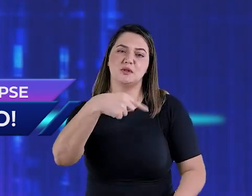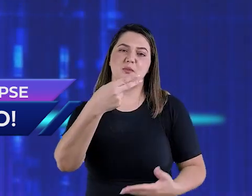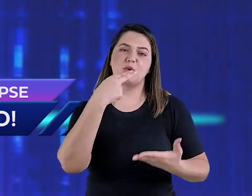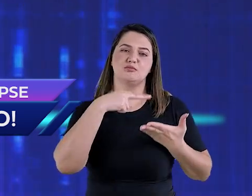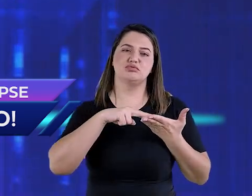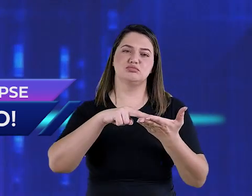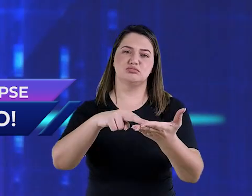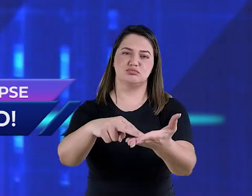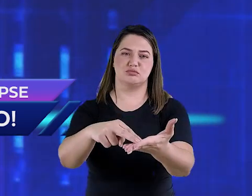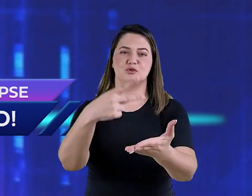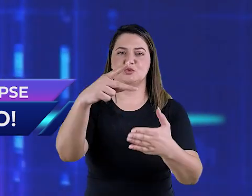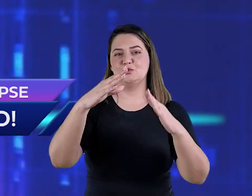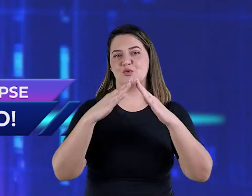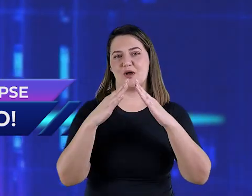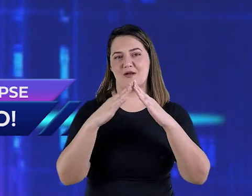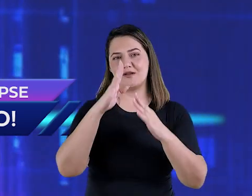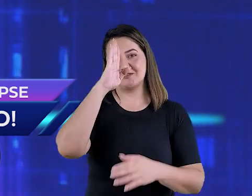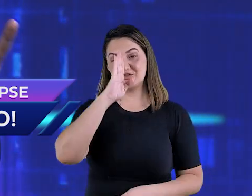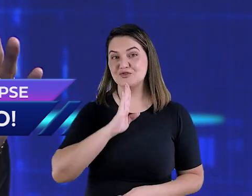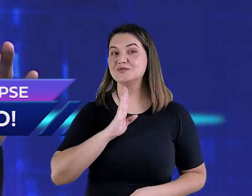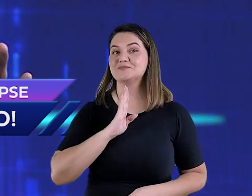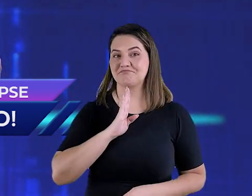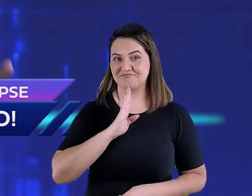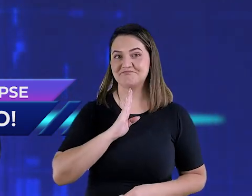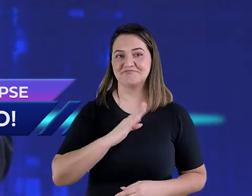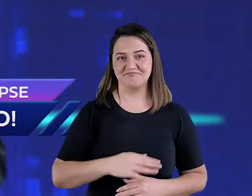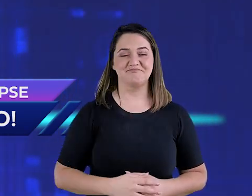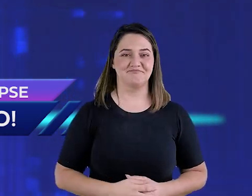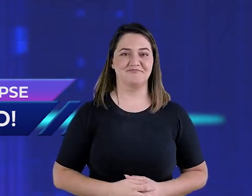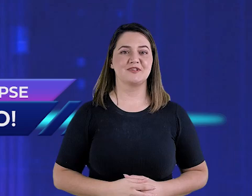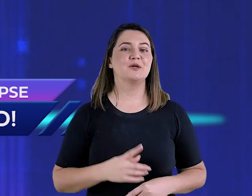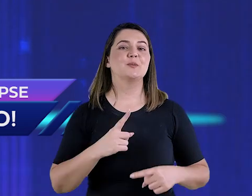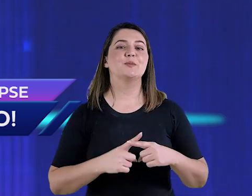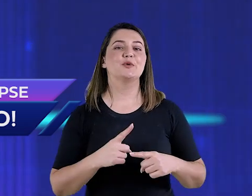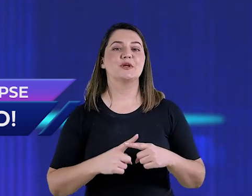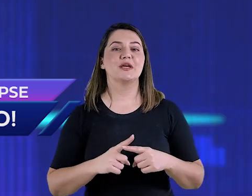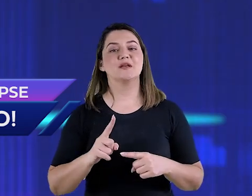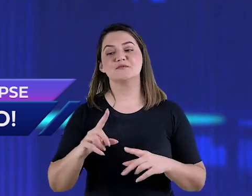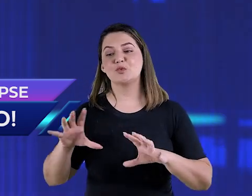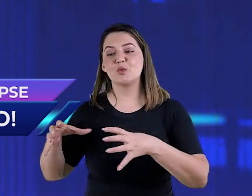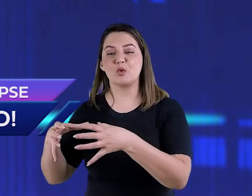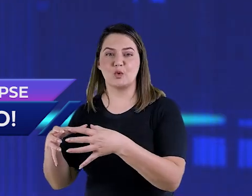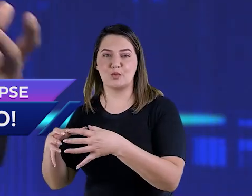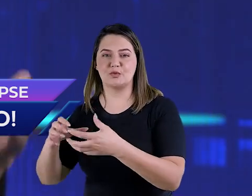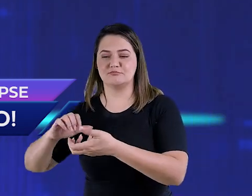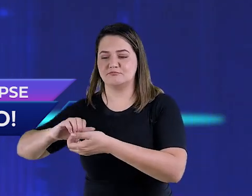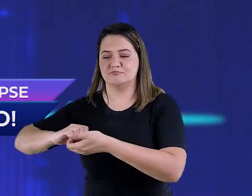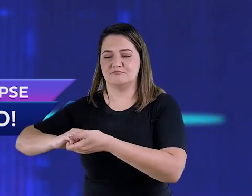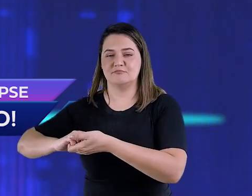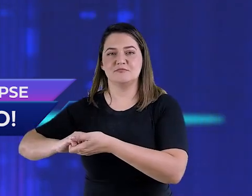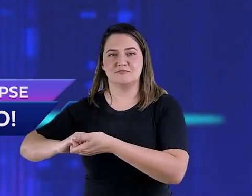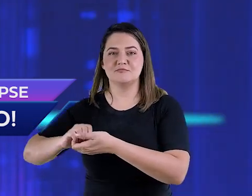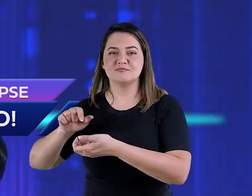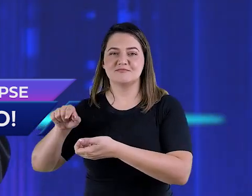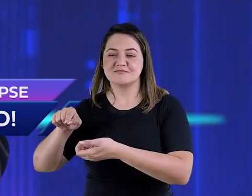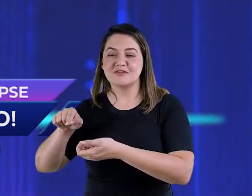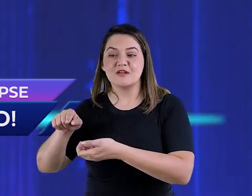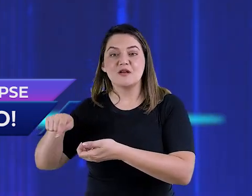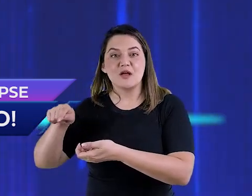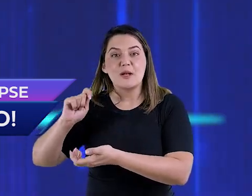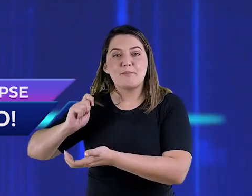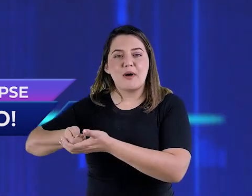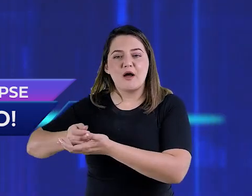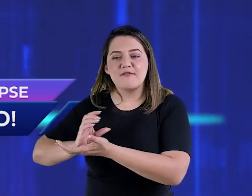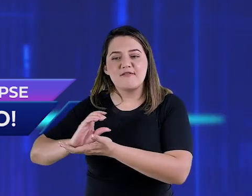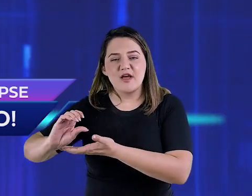você esse estudo aqui, A Procura da Verdade, totalmente gratuito. Porque este é um oferecimento dos Anjos da Esperança, que são pessoas